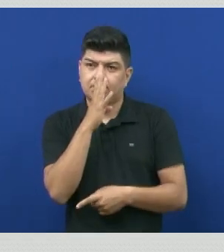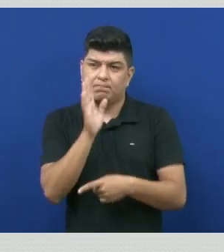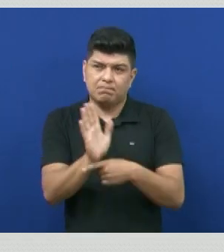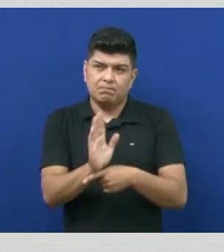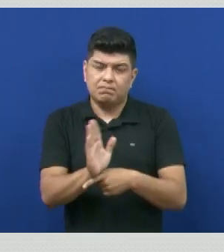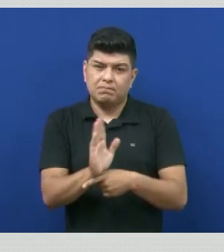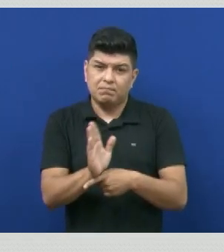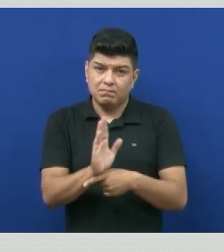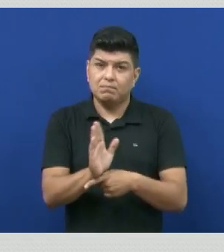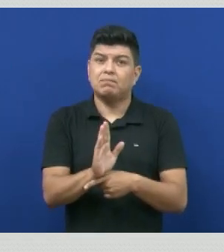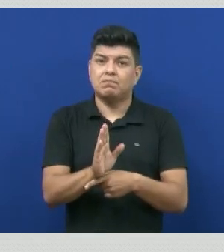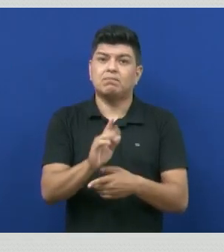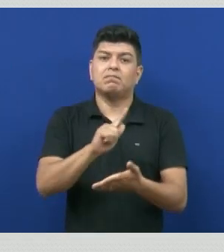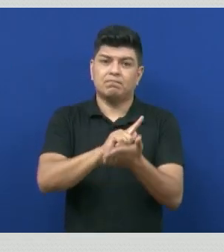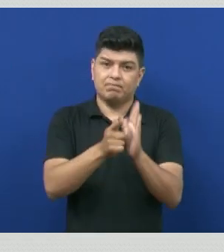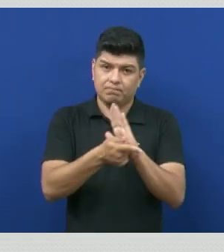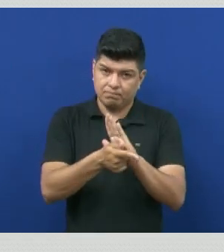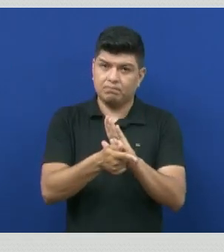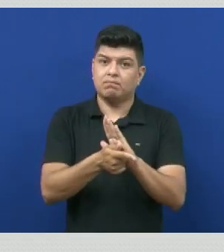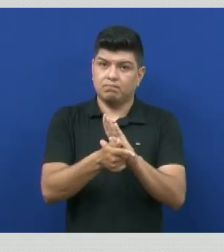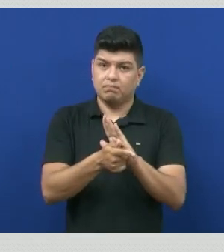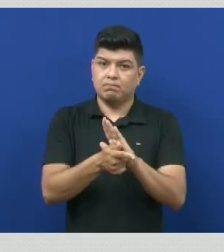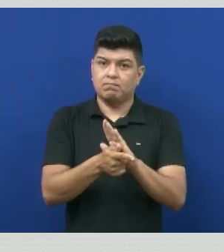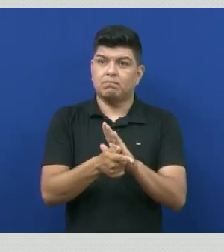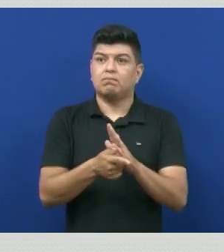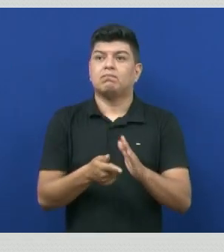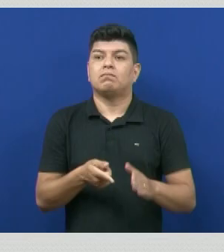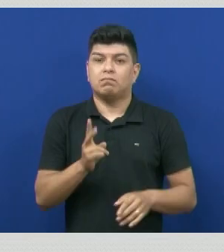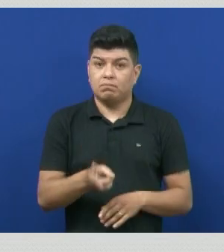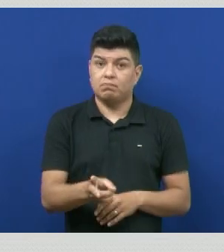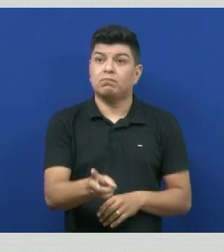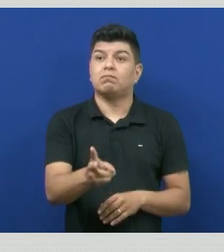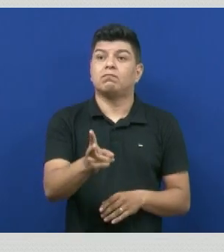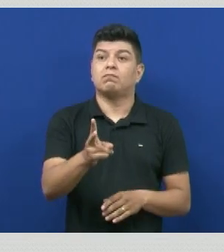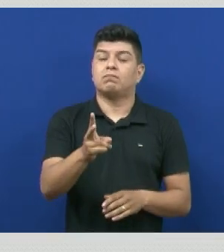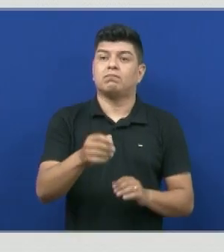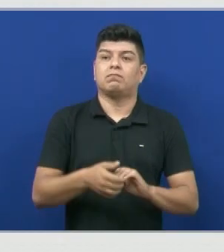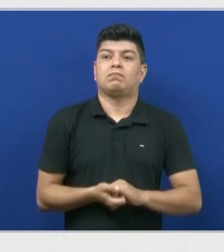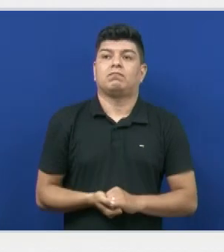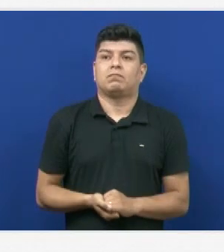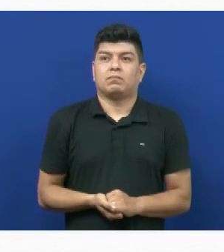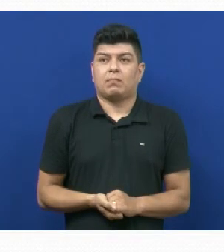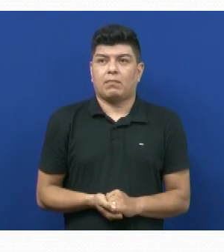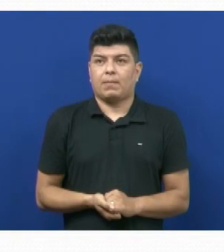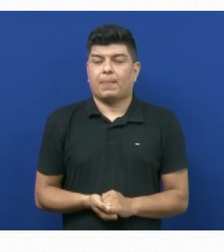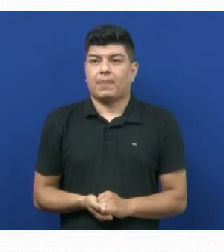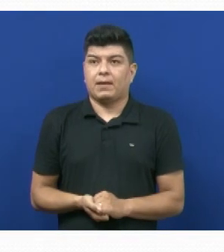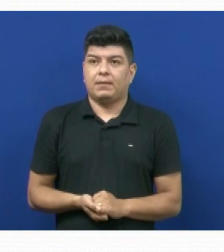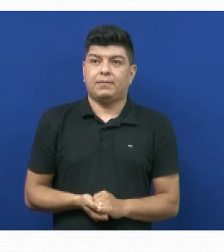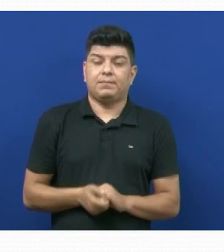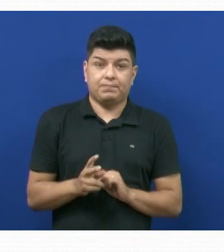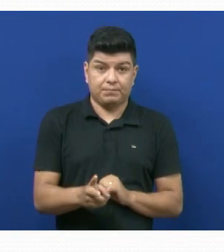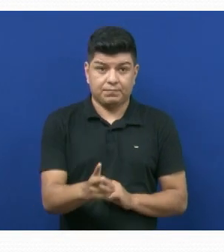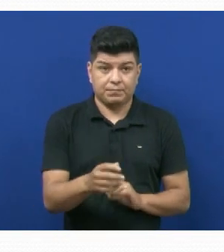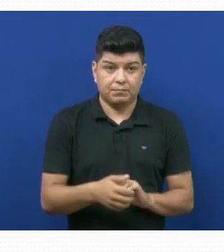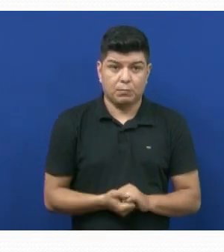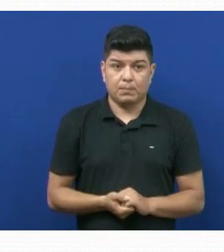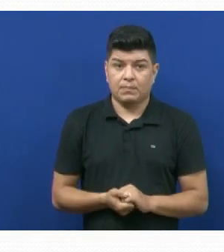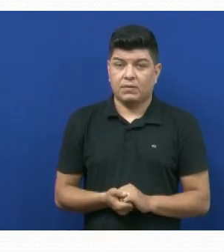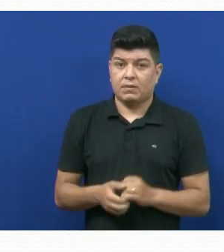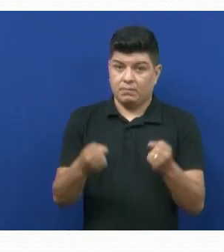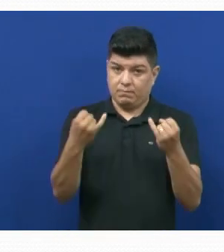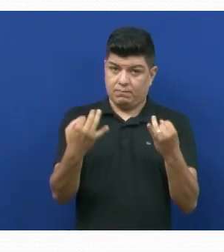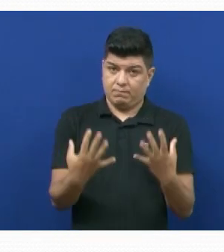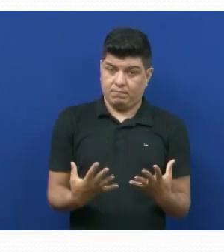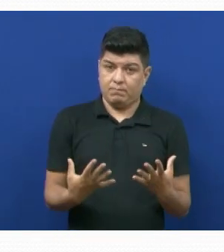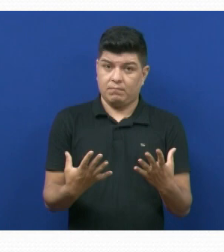filmes que são gêneros do tipo predominantemente narrativos. Seguindo, nós vamos falar